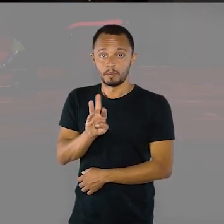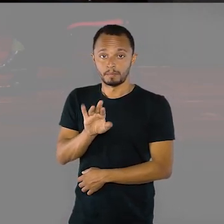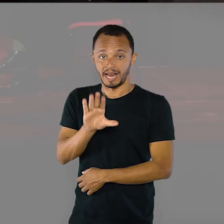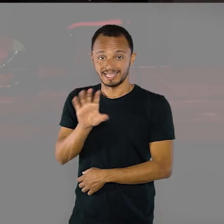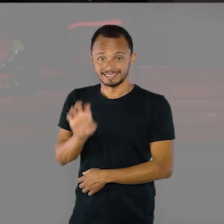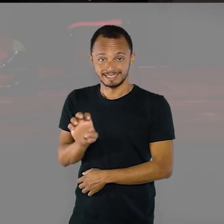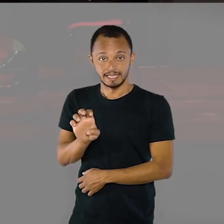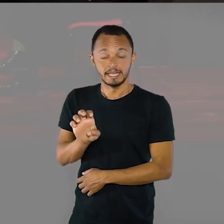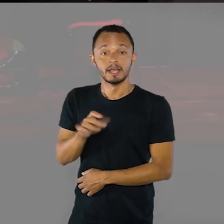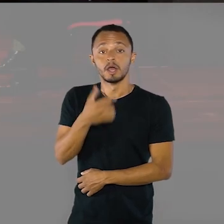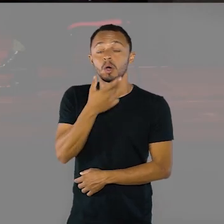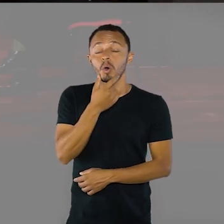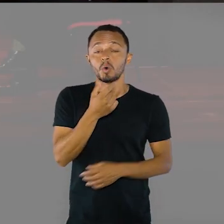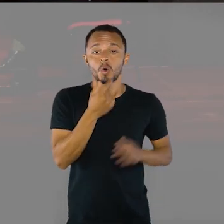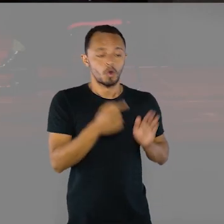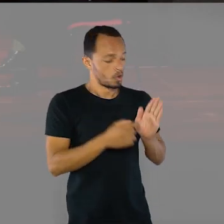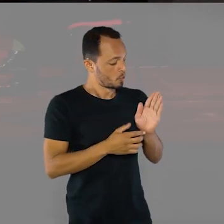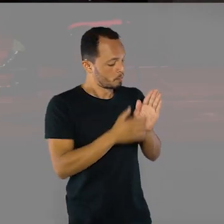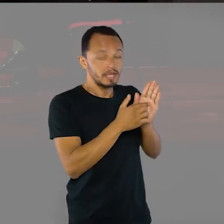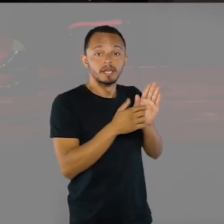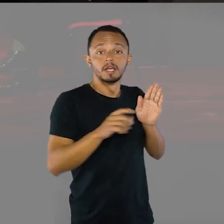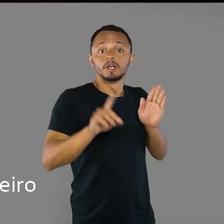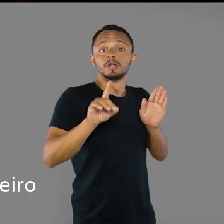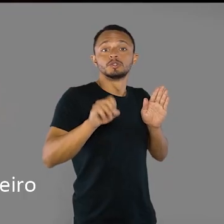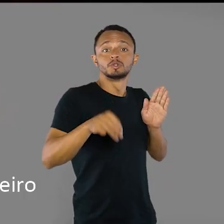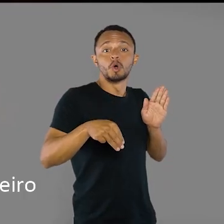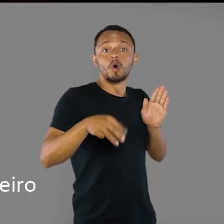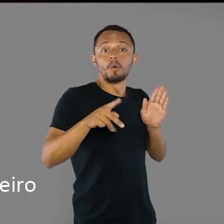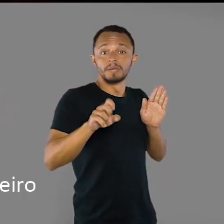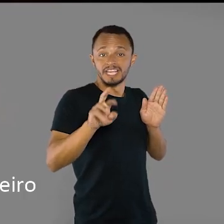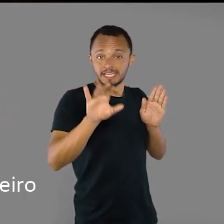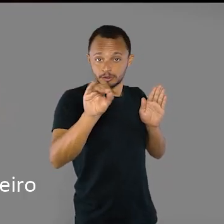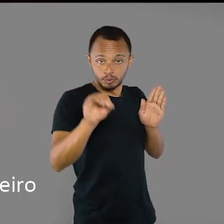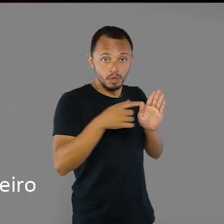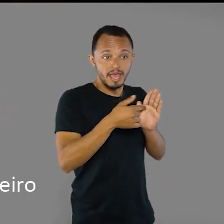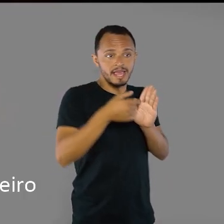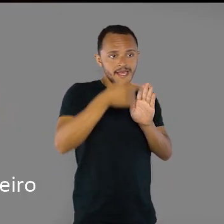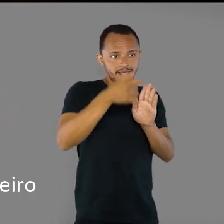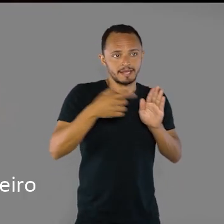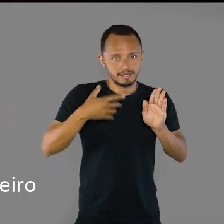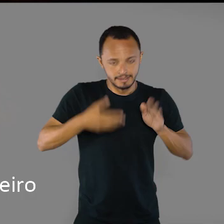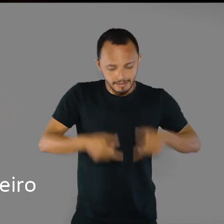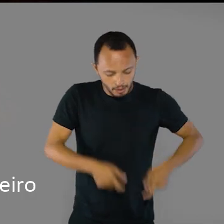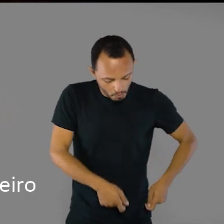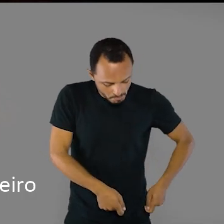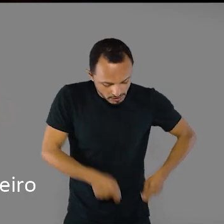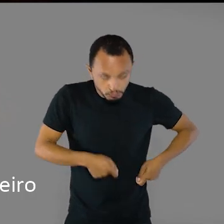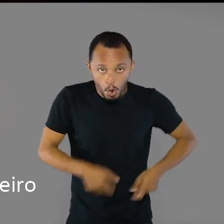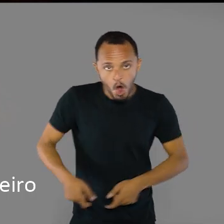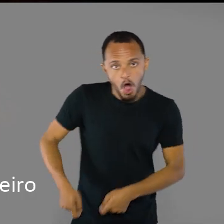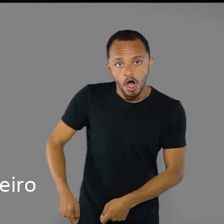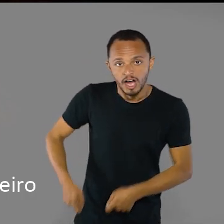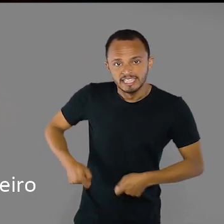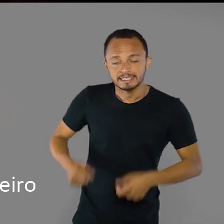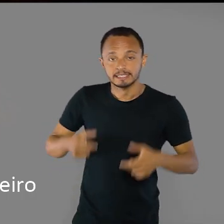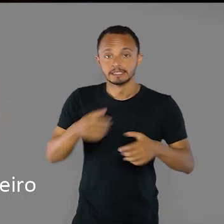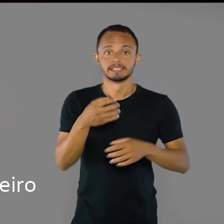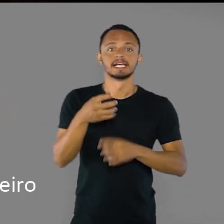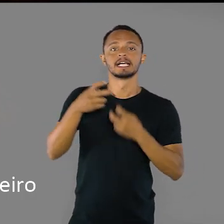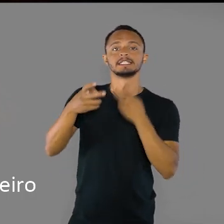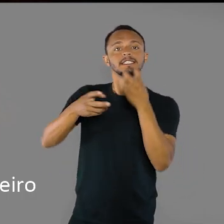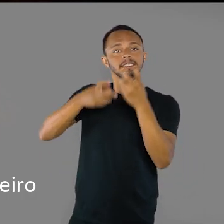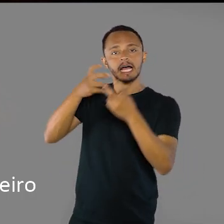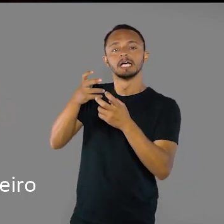está compondo o hino da independência, ele está ao piano, com as suas botas, a maneira que ele sempre fez questão de